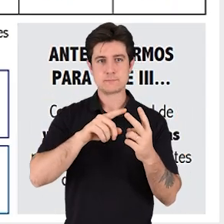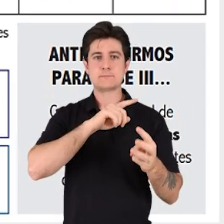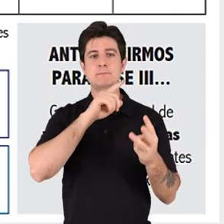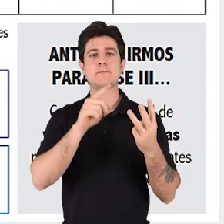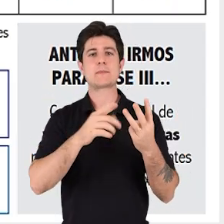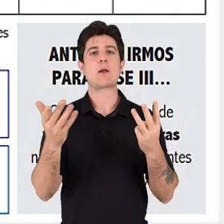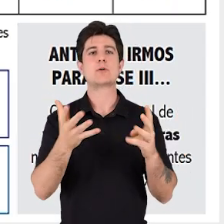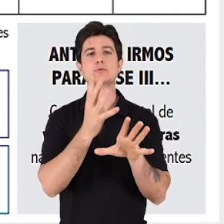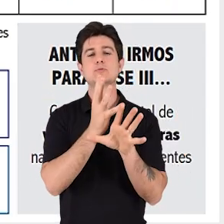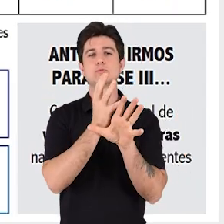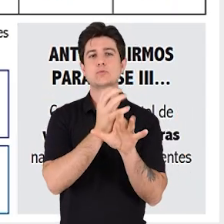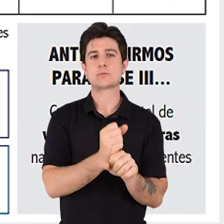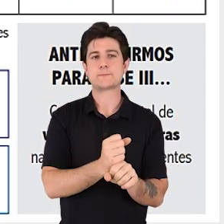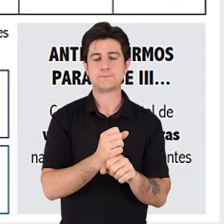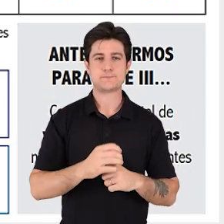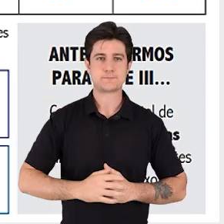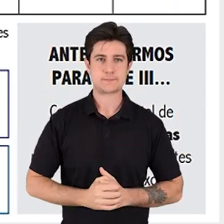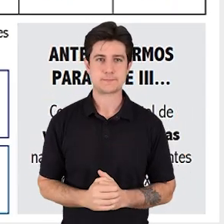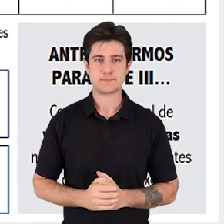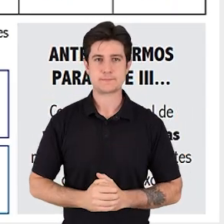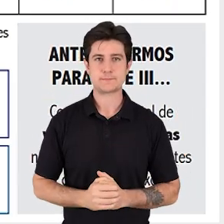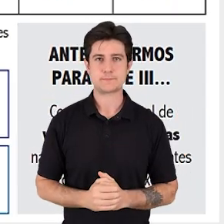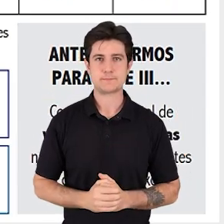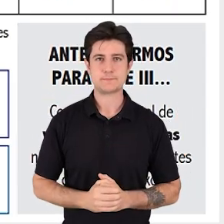quantias recebidas pelos produtos.